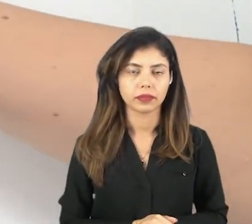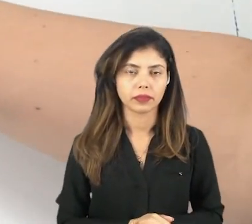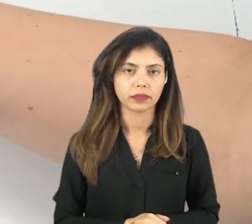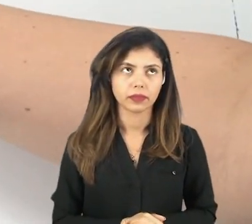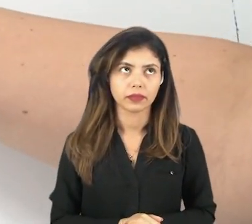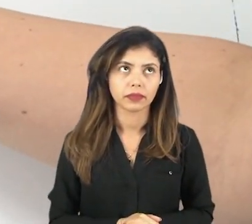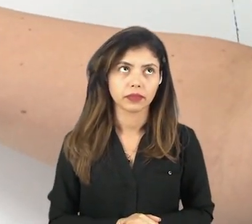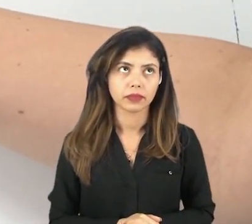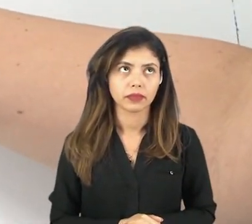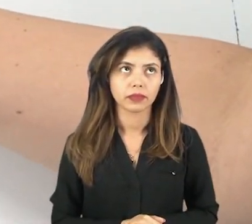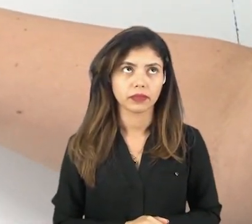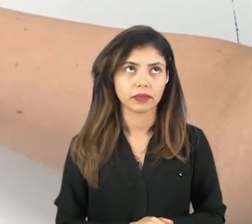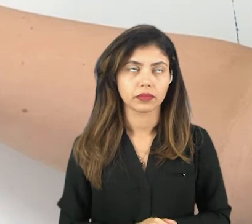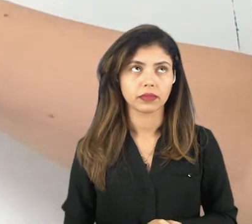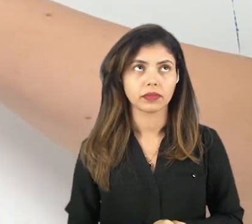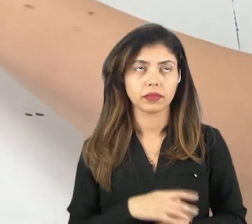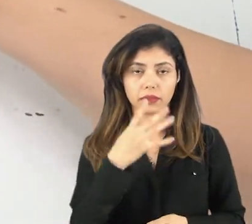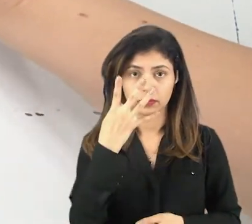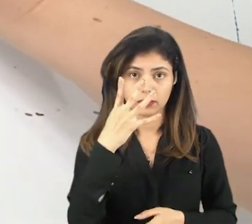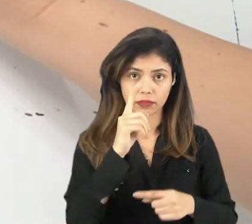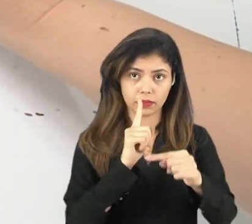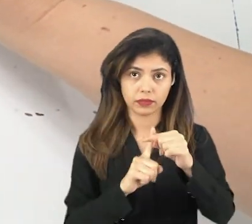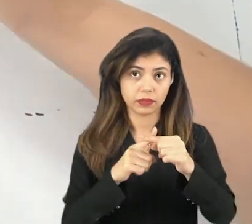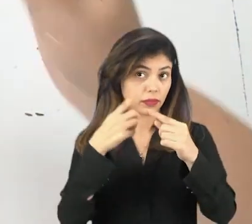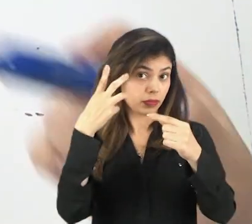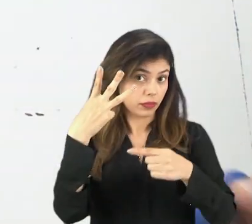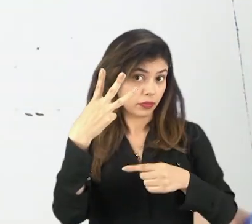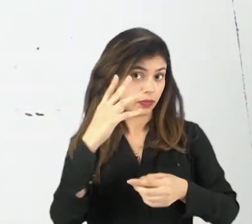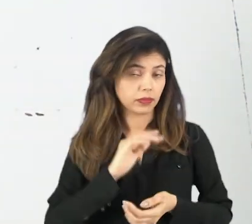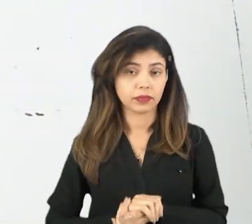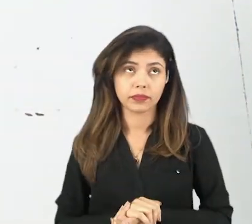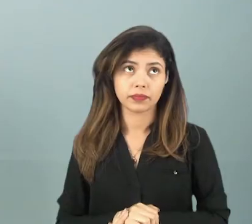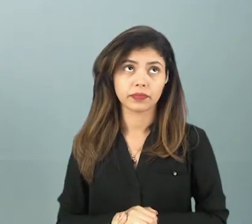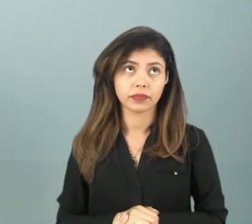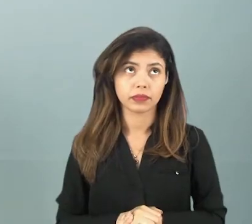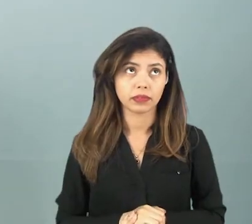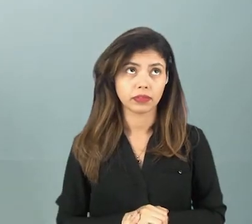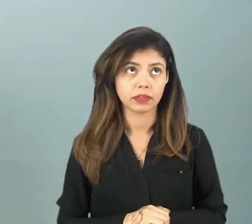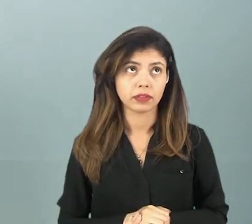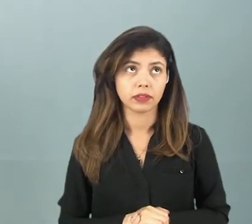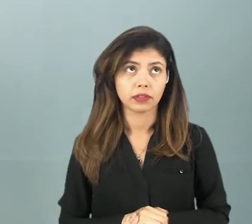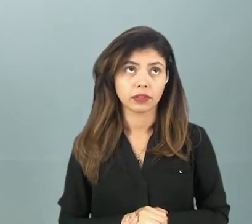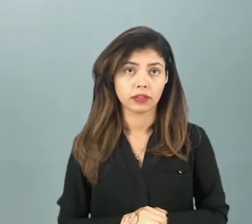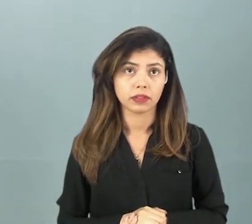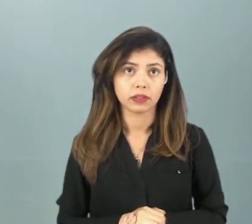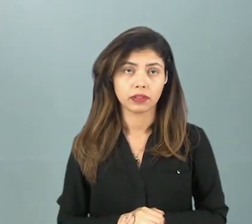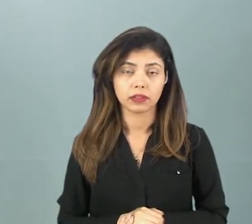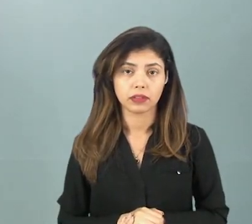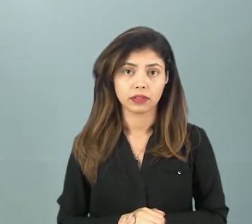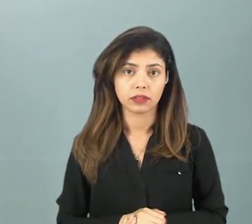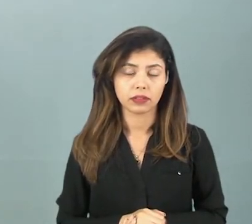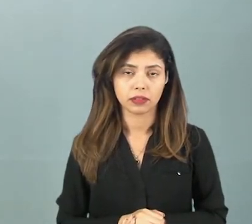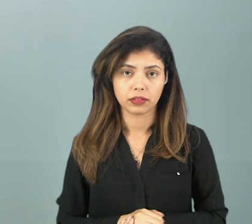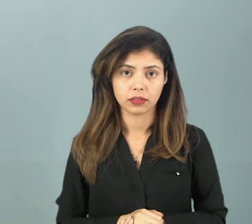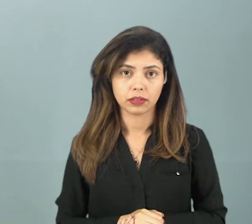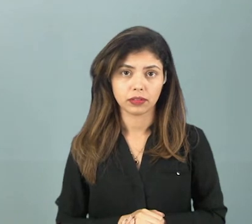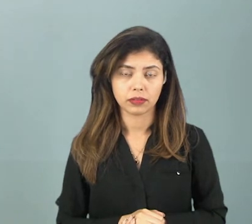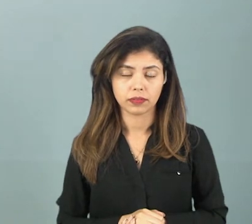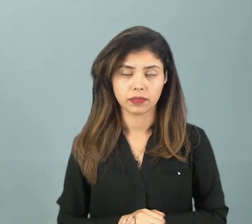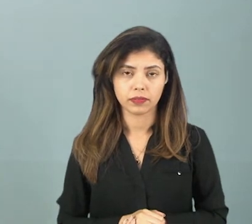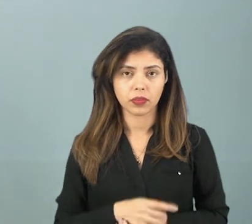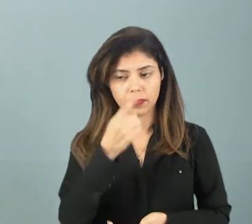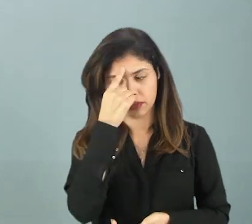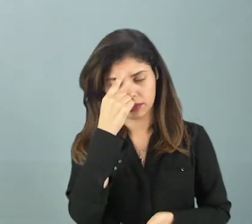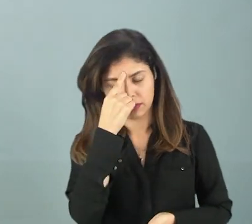8. E aí, nós vamos adicionar 4 mais 3. Aí, você vai adicionar com seus dedinhos ou mentalmente,